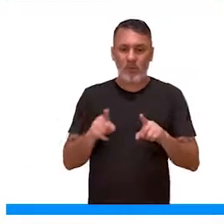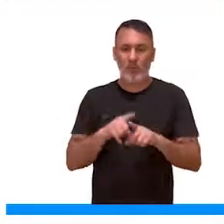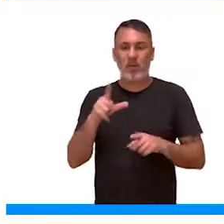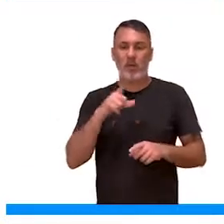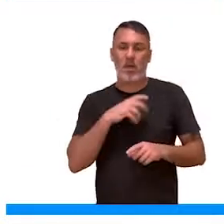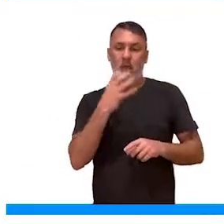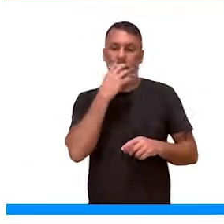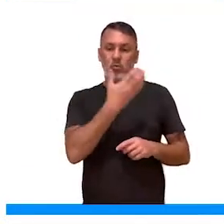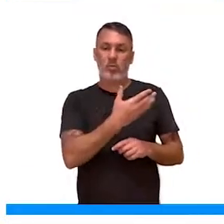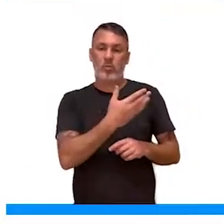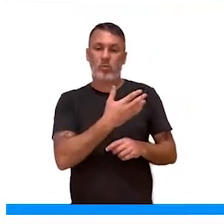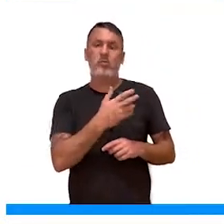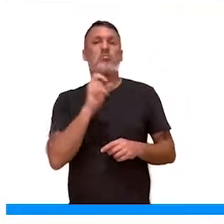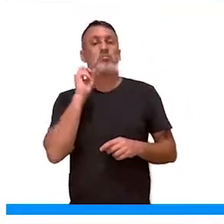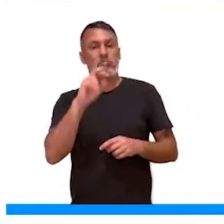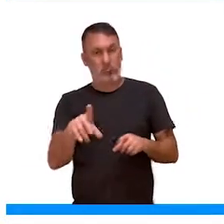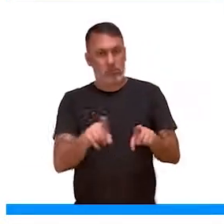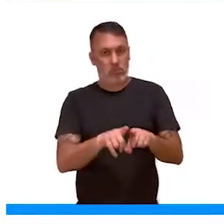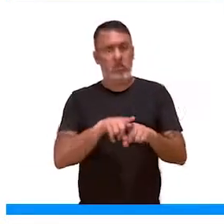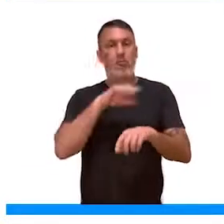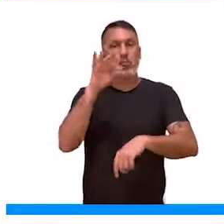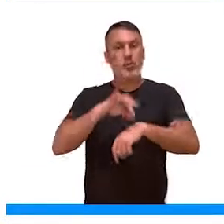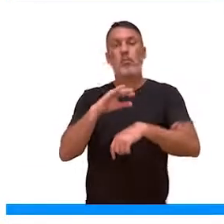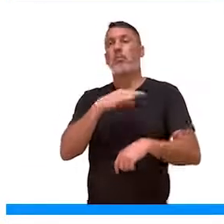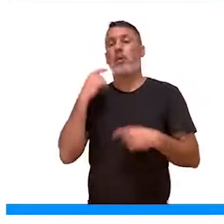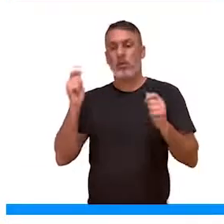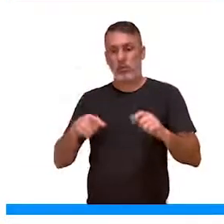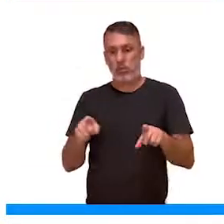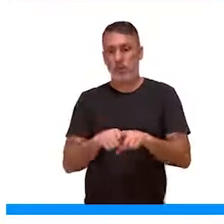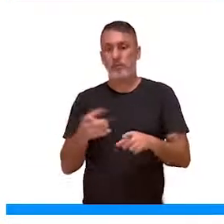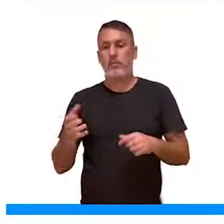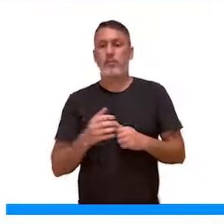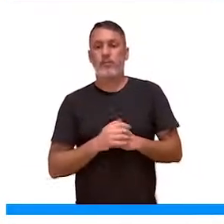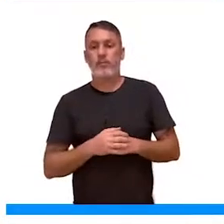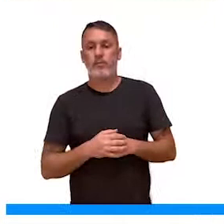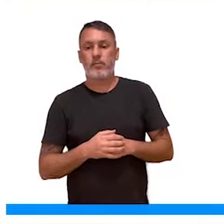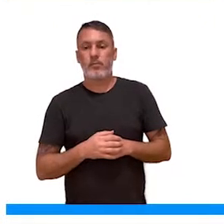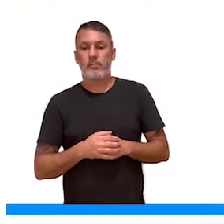tem também o cachorro. Ele também pode ser infectado por esse mosquito.